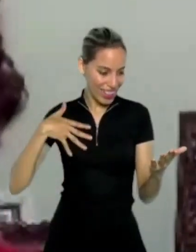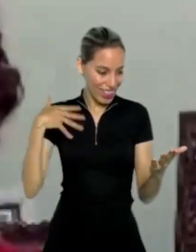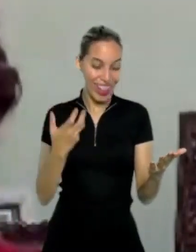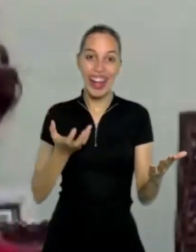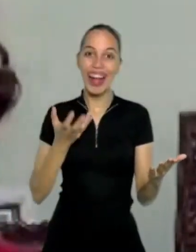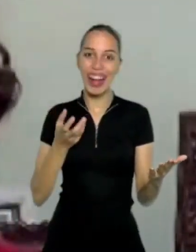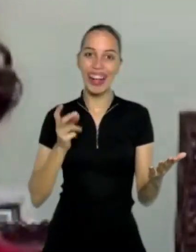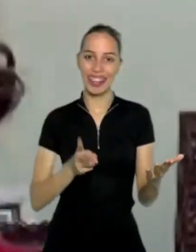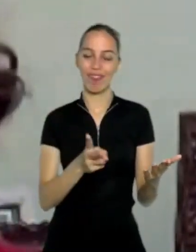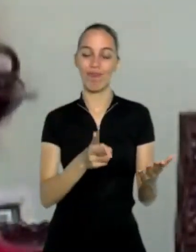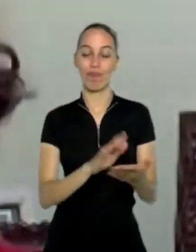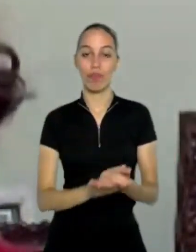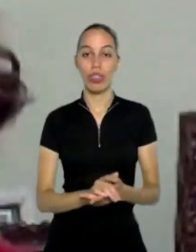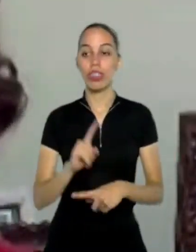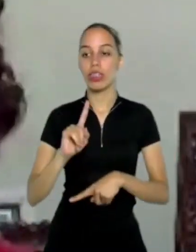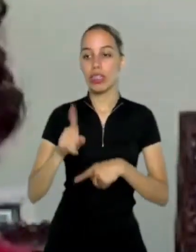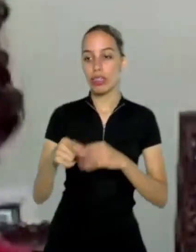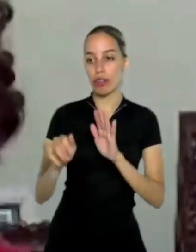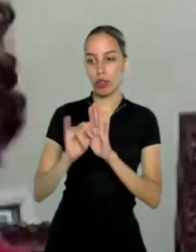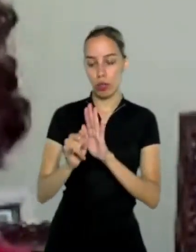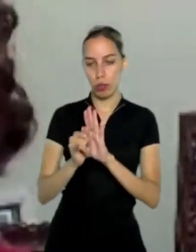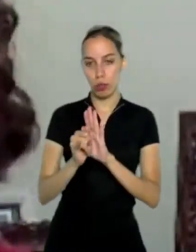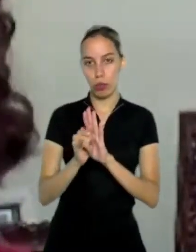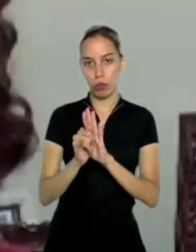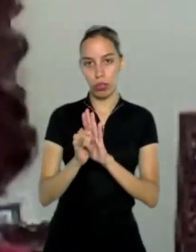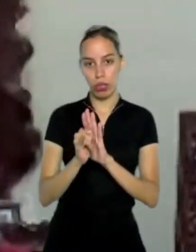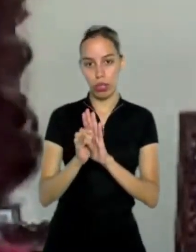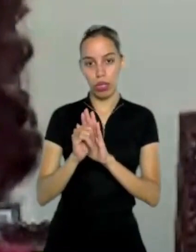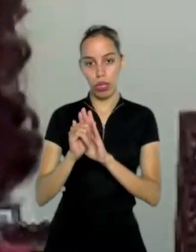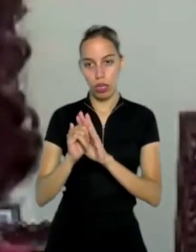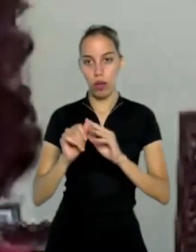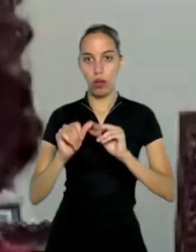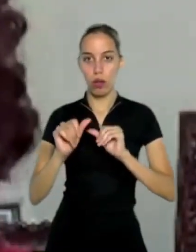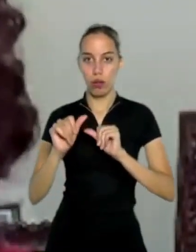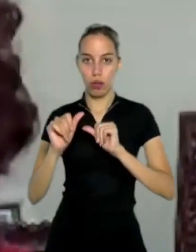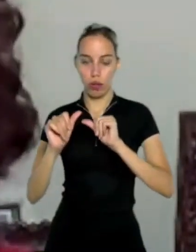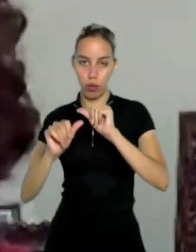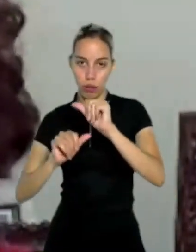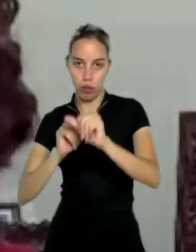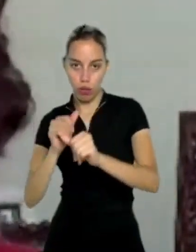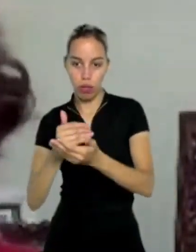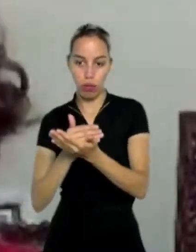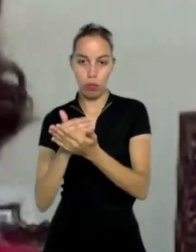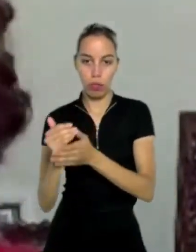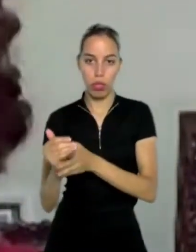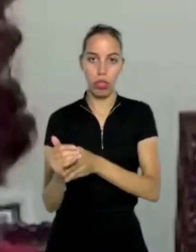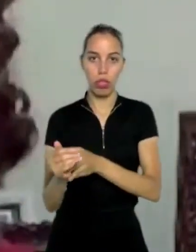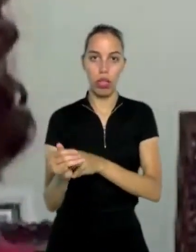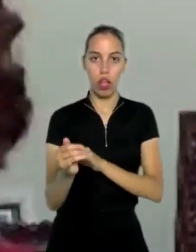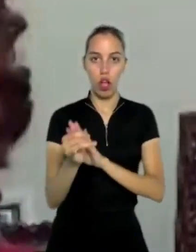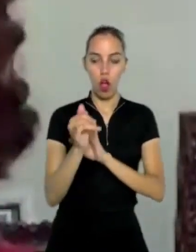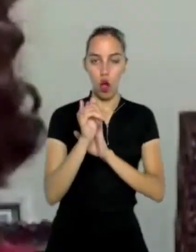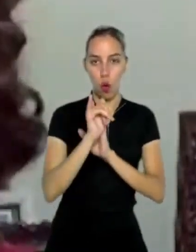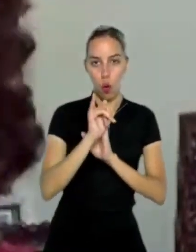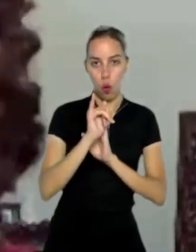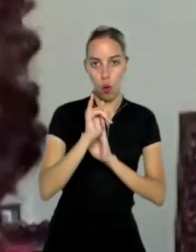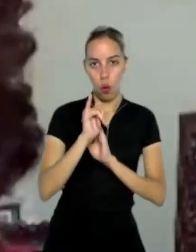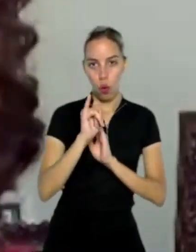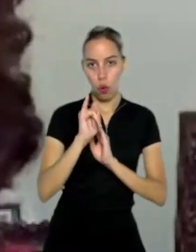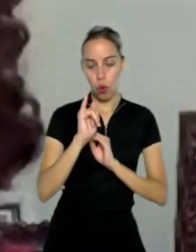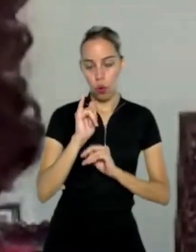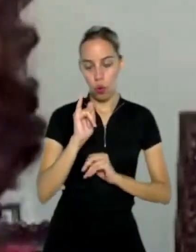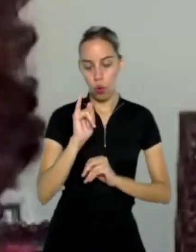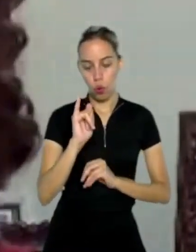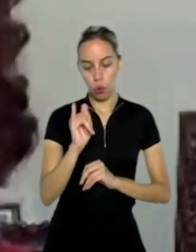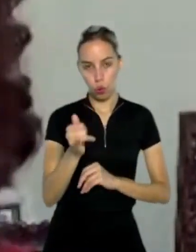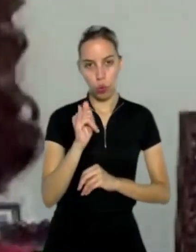crônicas eu comecei a escrever algumas histórias mesmo, alguns contos, né? Com casos de